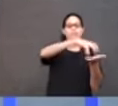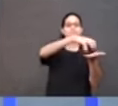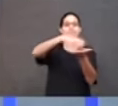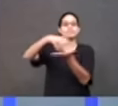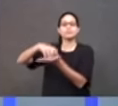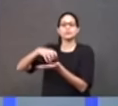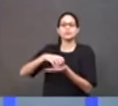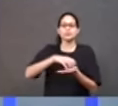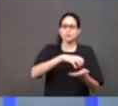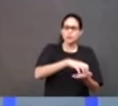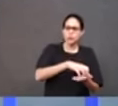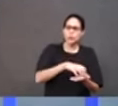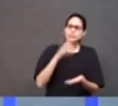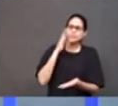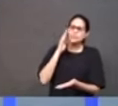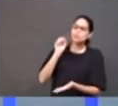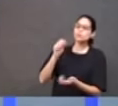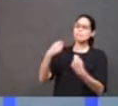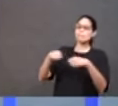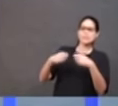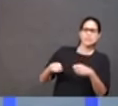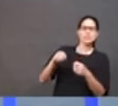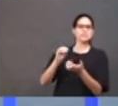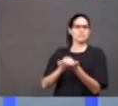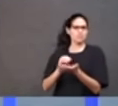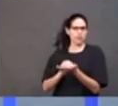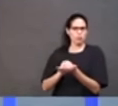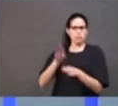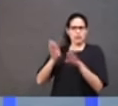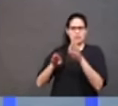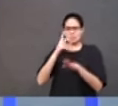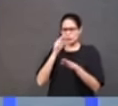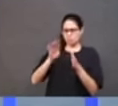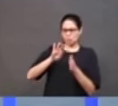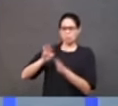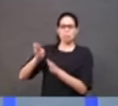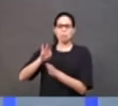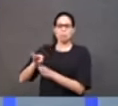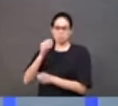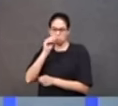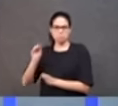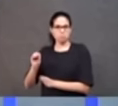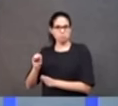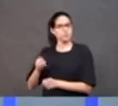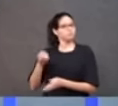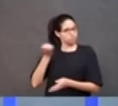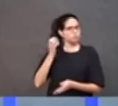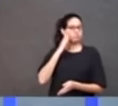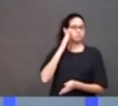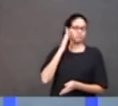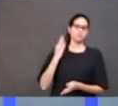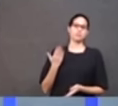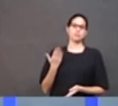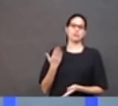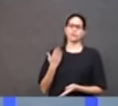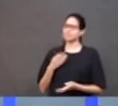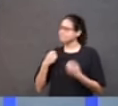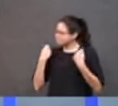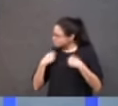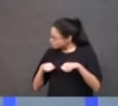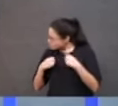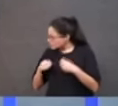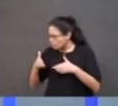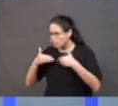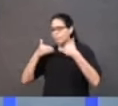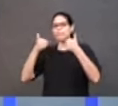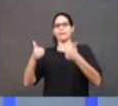nossa sociedade, e o papel de um conselho como esse é indispensável para o sucesso das atividades da Universidade